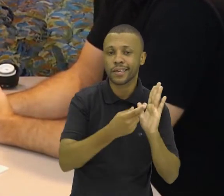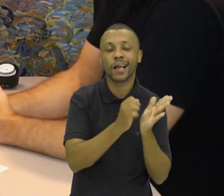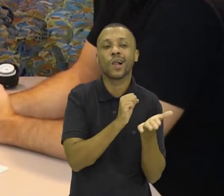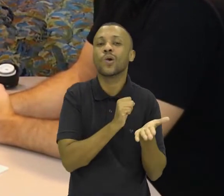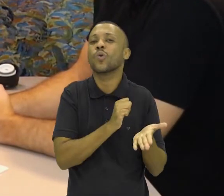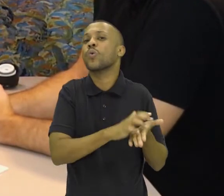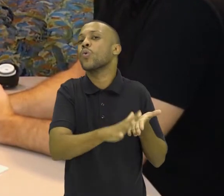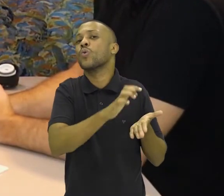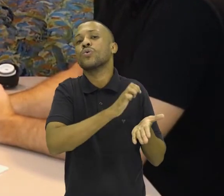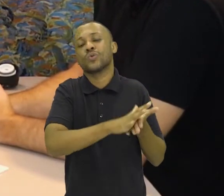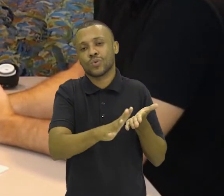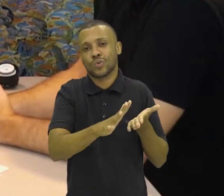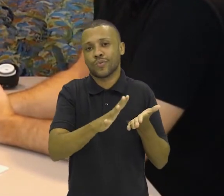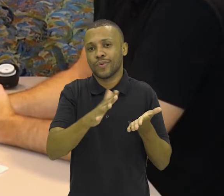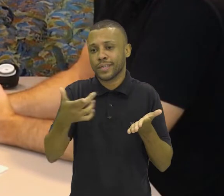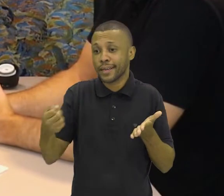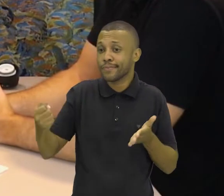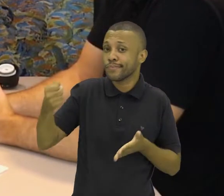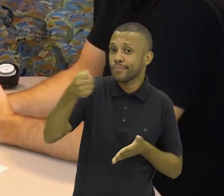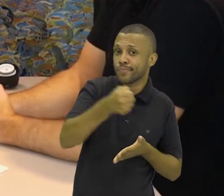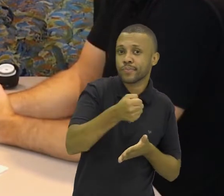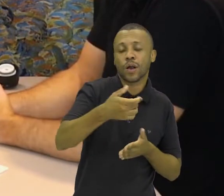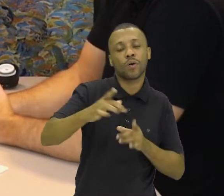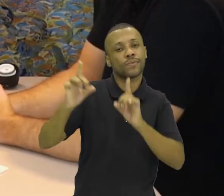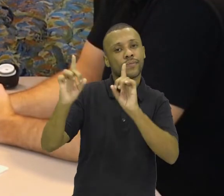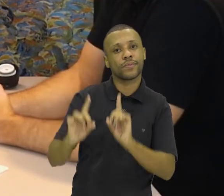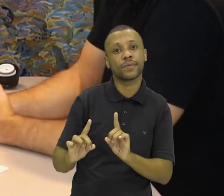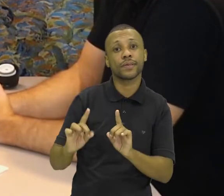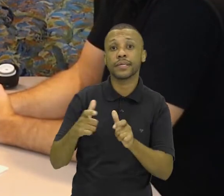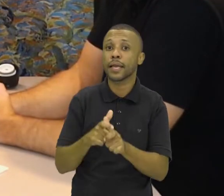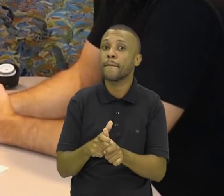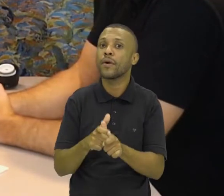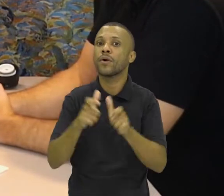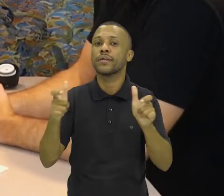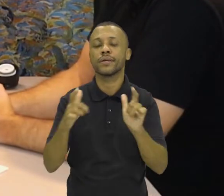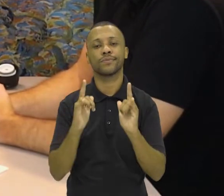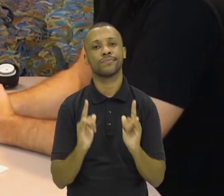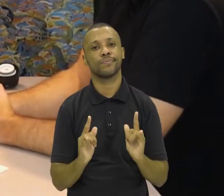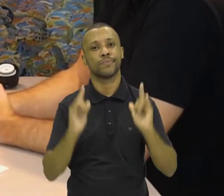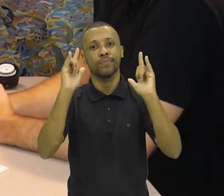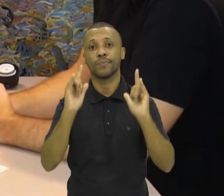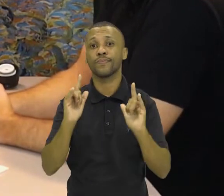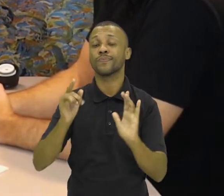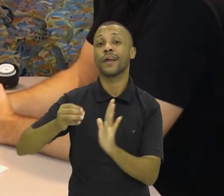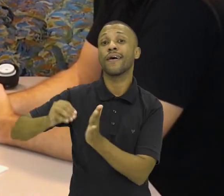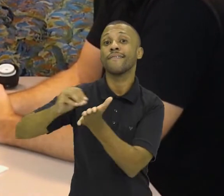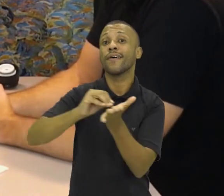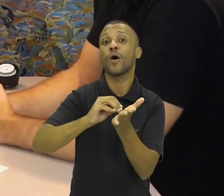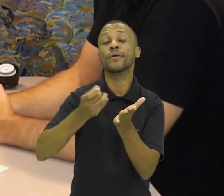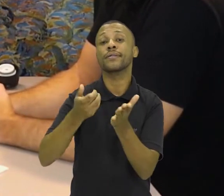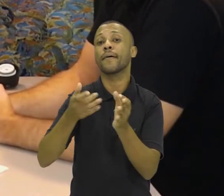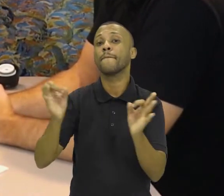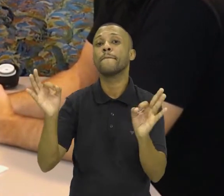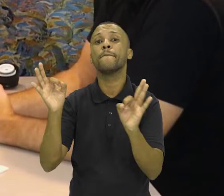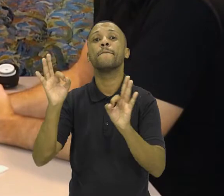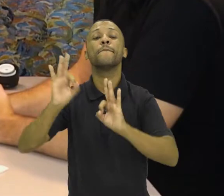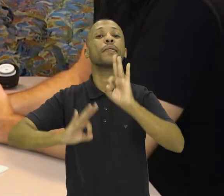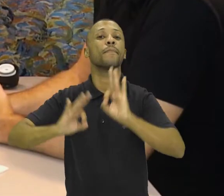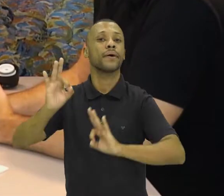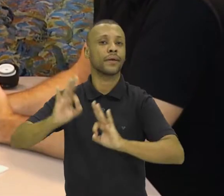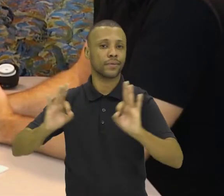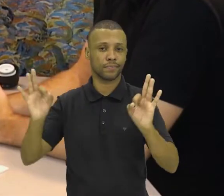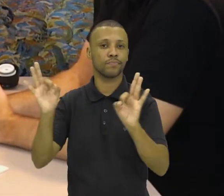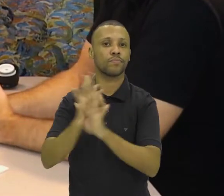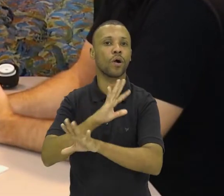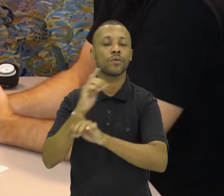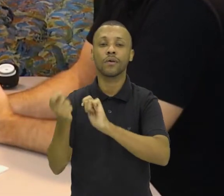custo. Porque a maior parte dos nossos edifícios não estão preparados para isso. Tá? Então, os escritórios não estão